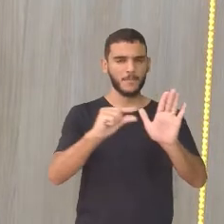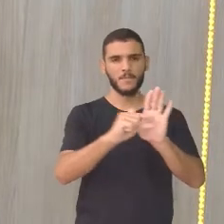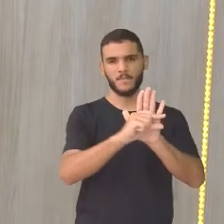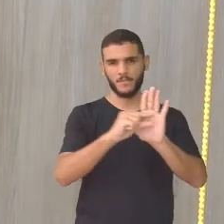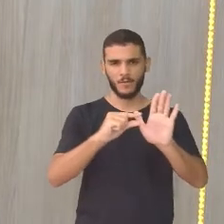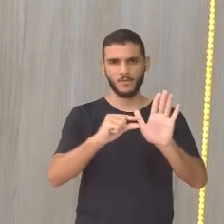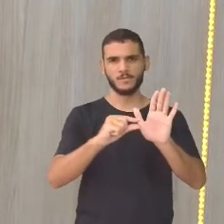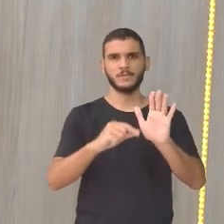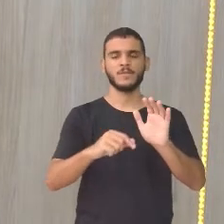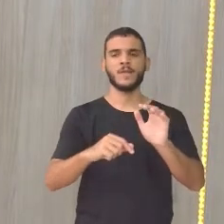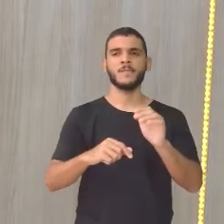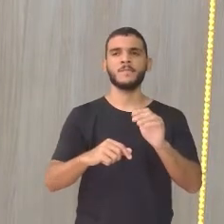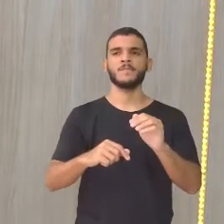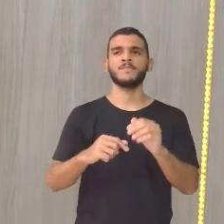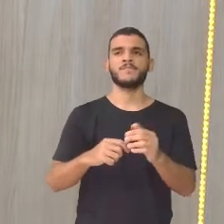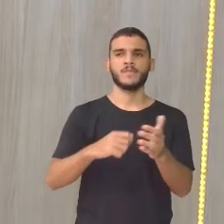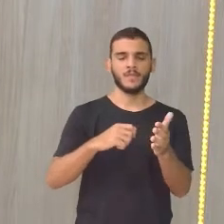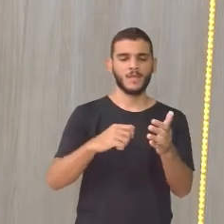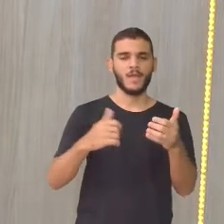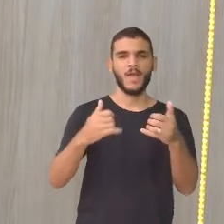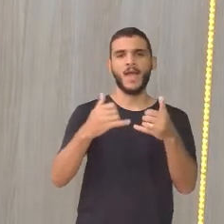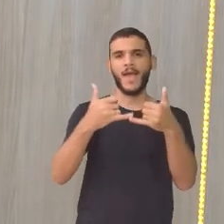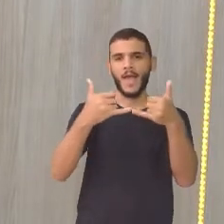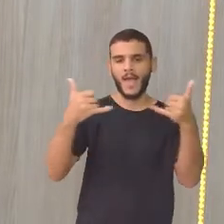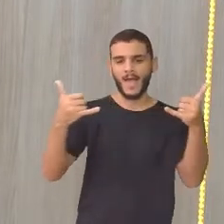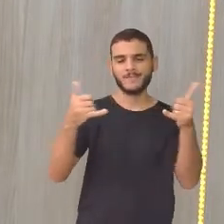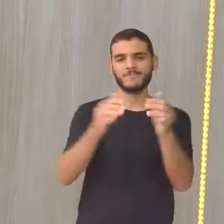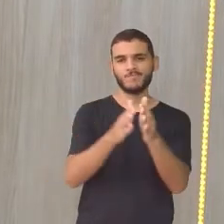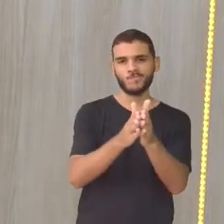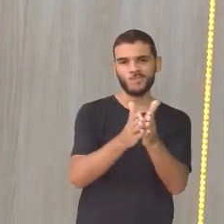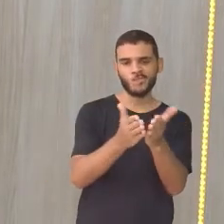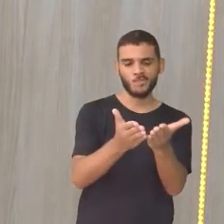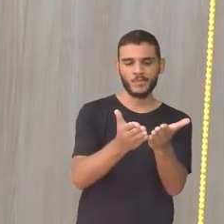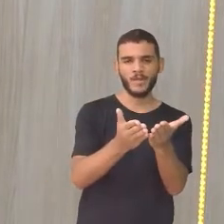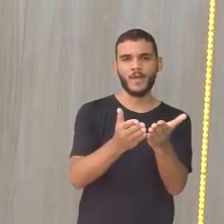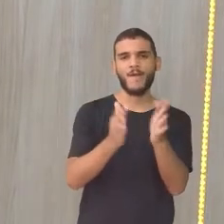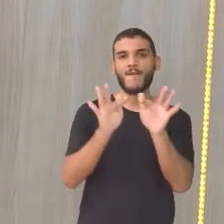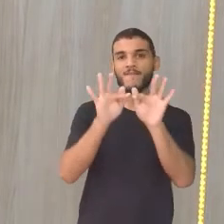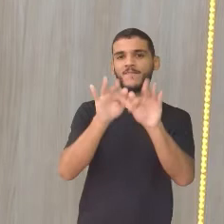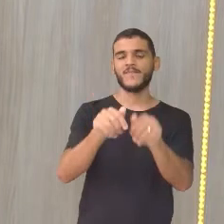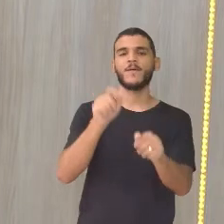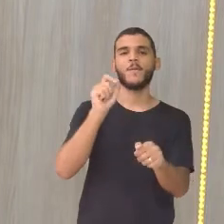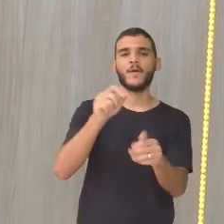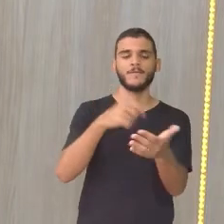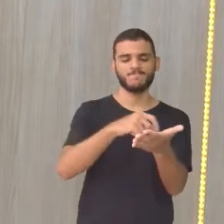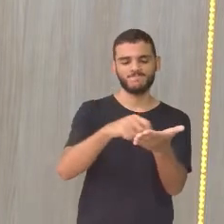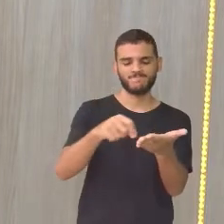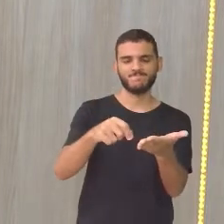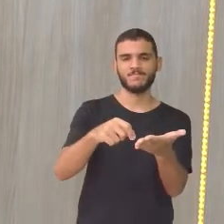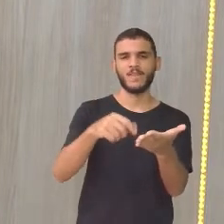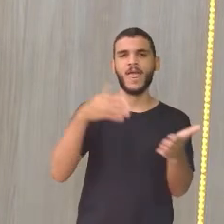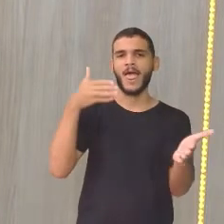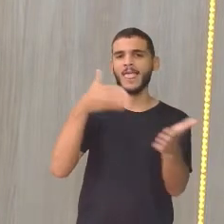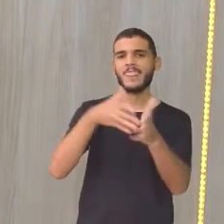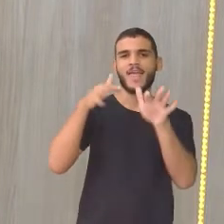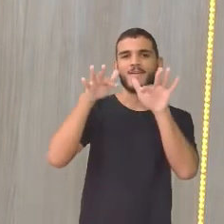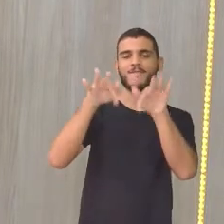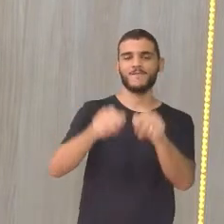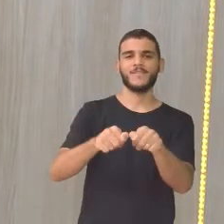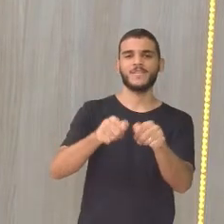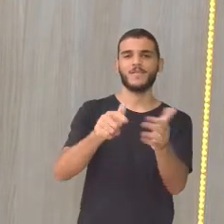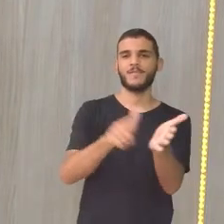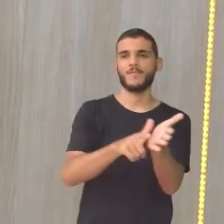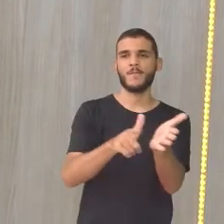de passar para outra linha. E assim por diante, até o fim da página. Em poesia,